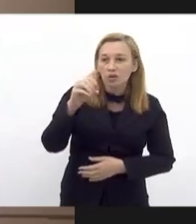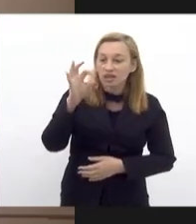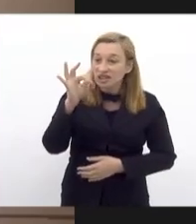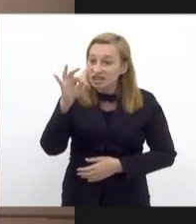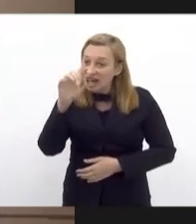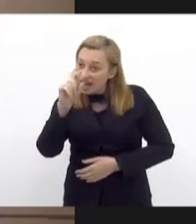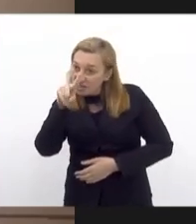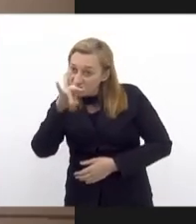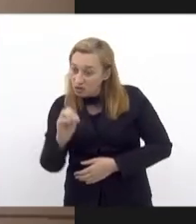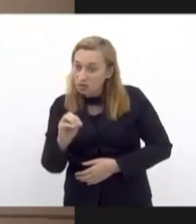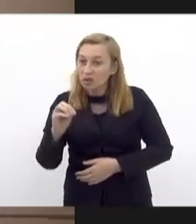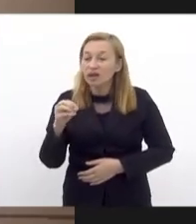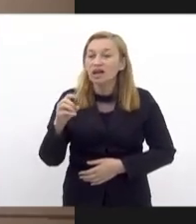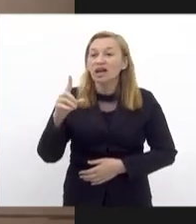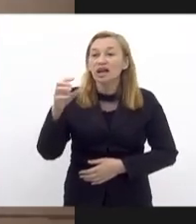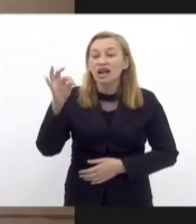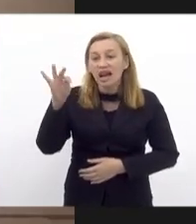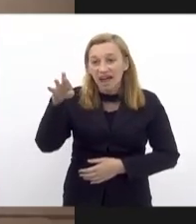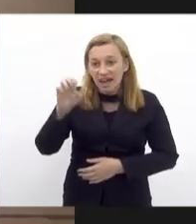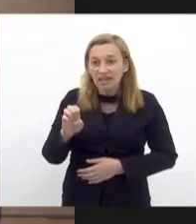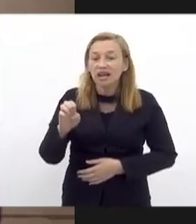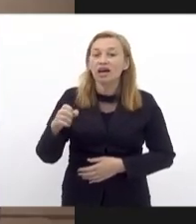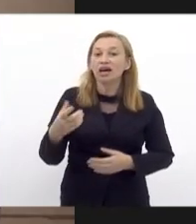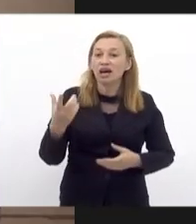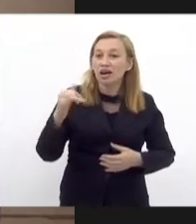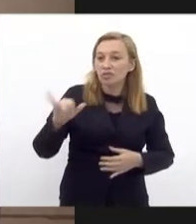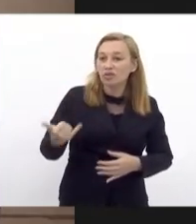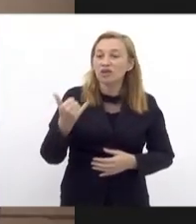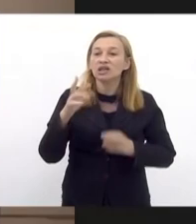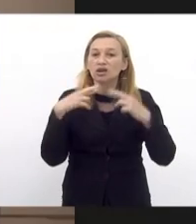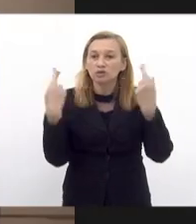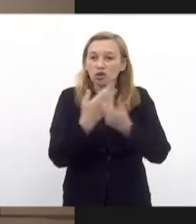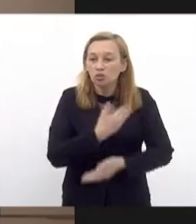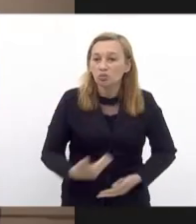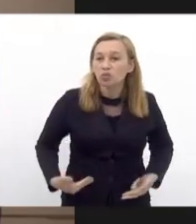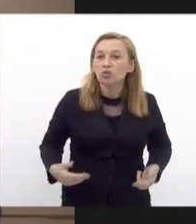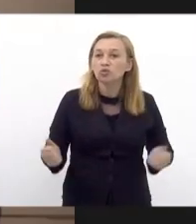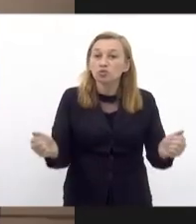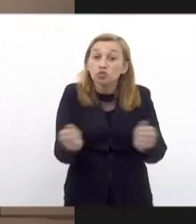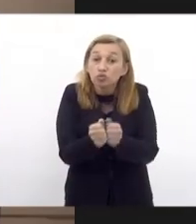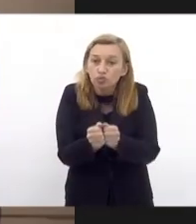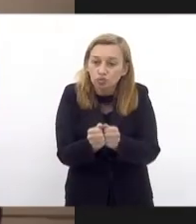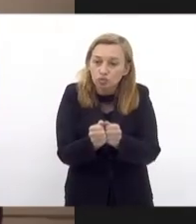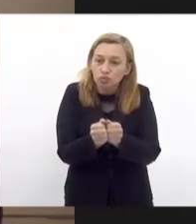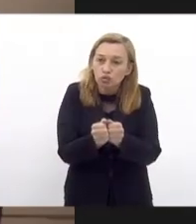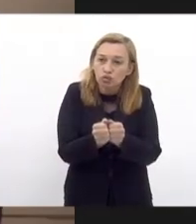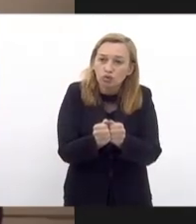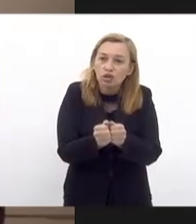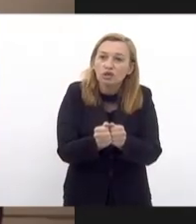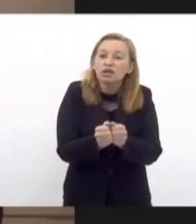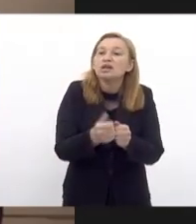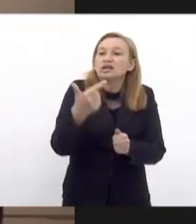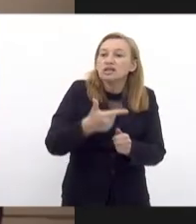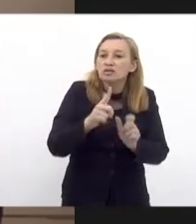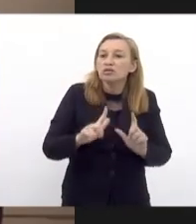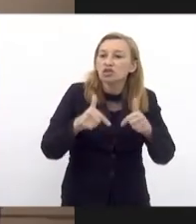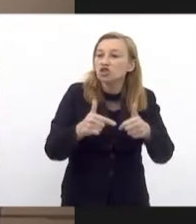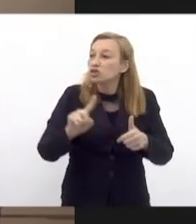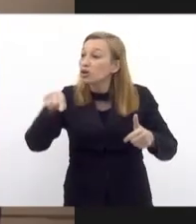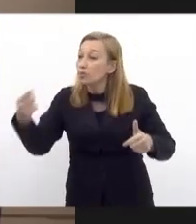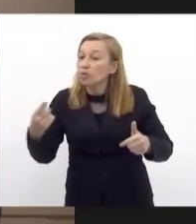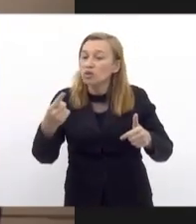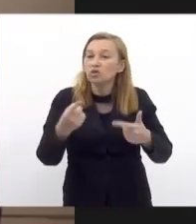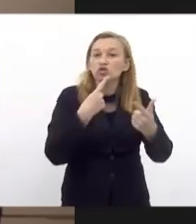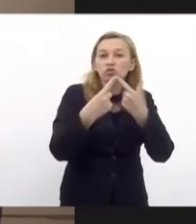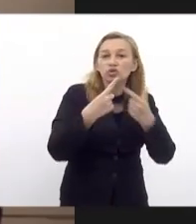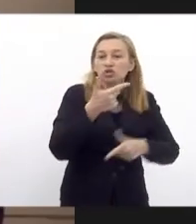é um guerreiro nisso também, né? Aproveite essa audiência pública, façamos conjunto, como segundo ato depois da sessão de